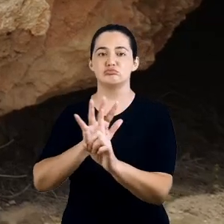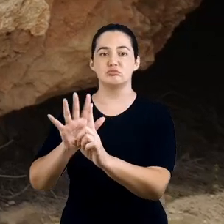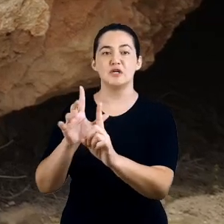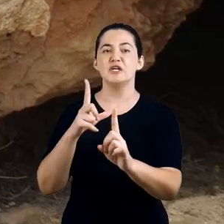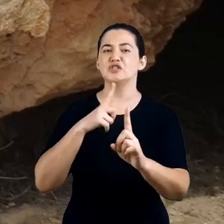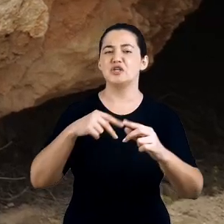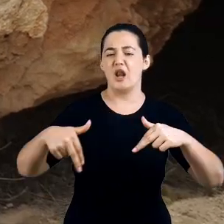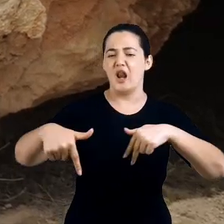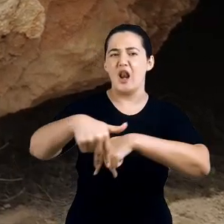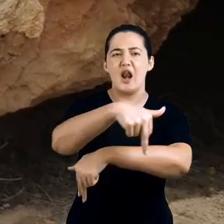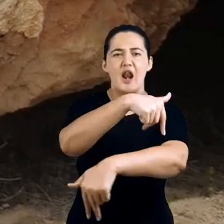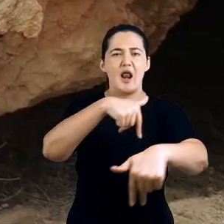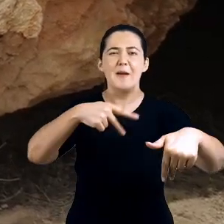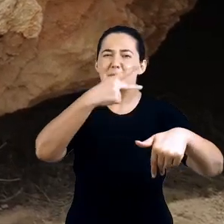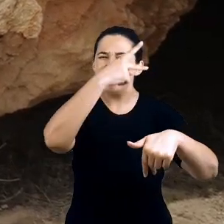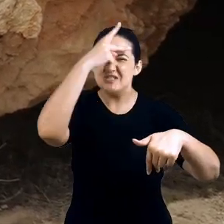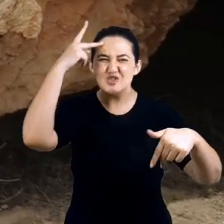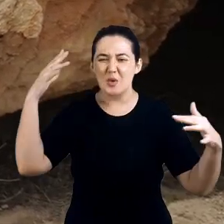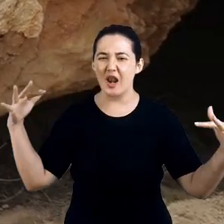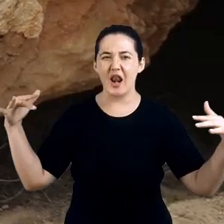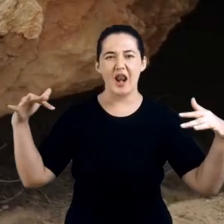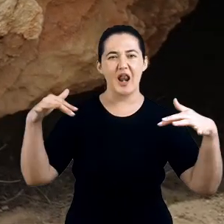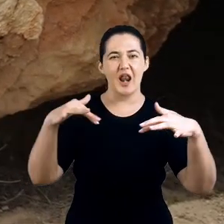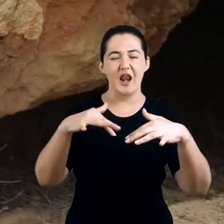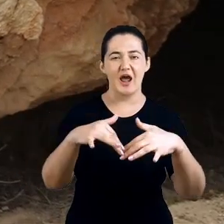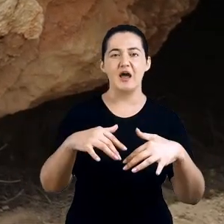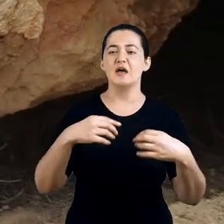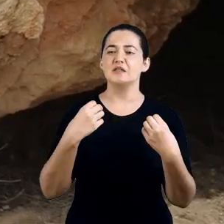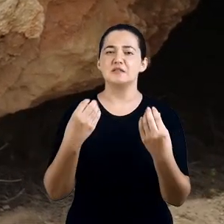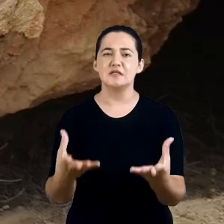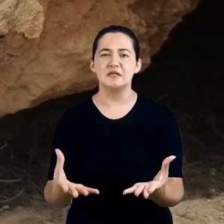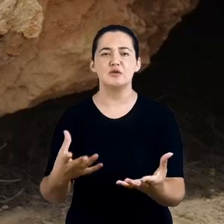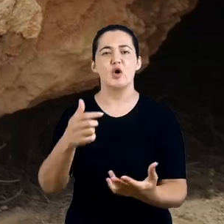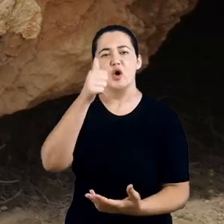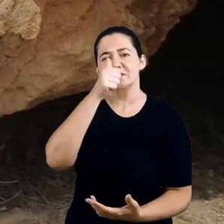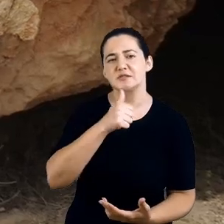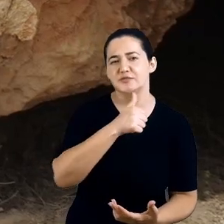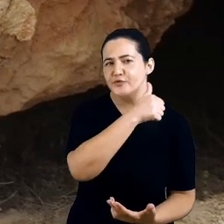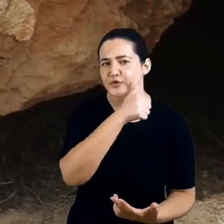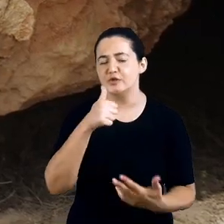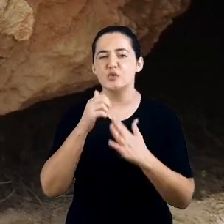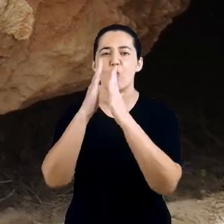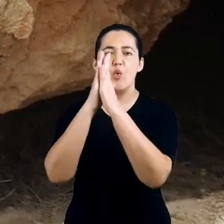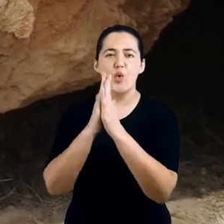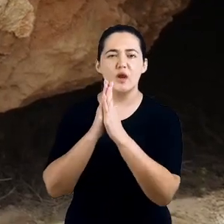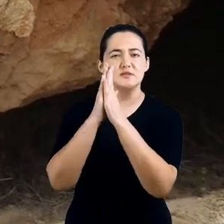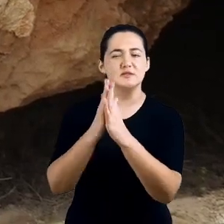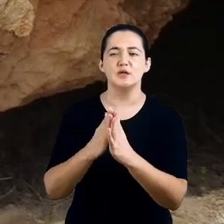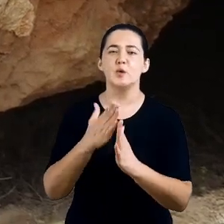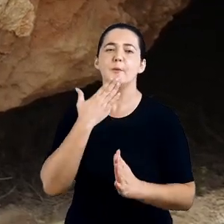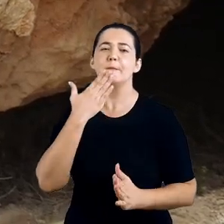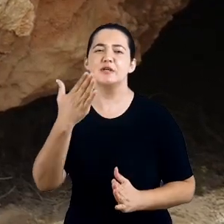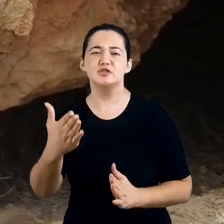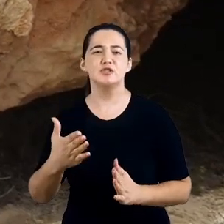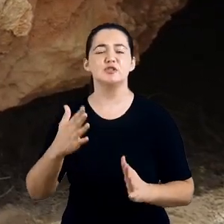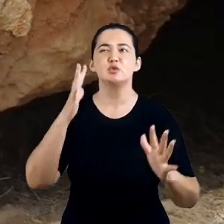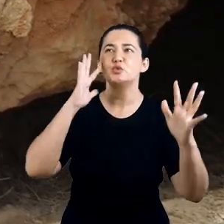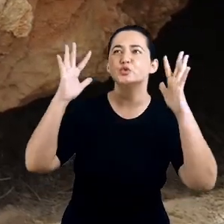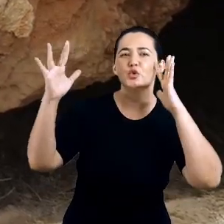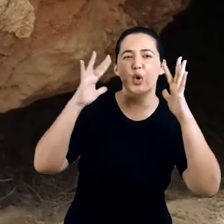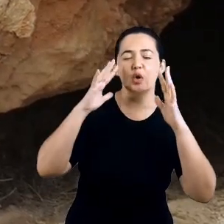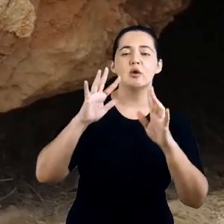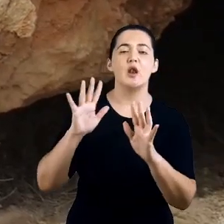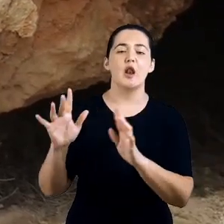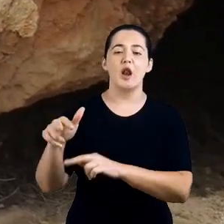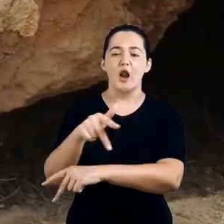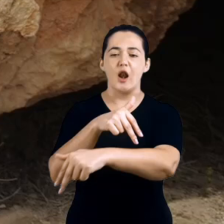estava repleto de peregrinos judeus de todas as partes, trazendo suas oferendas, suas orações, seus pedidos, seus